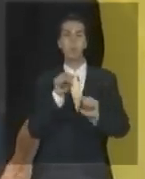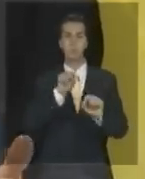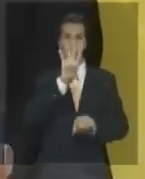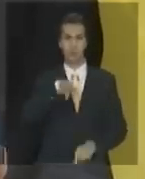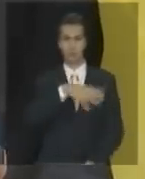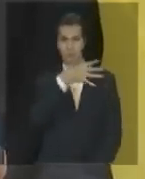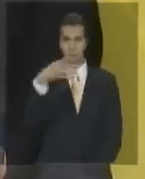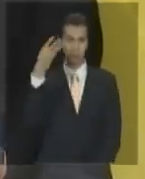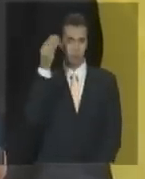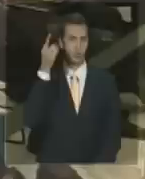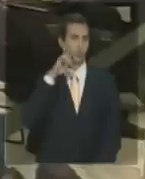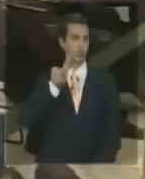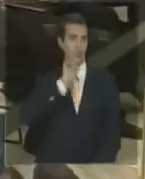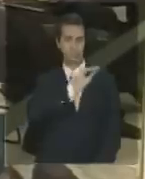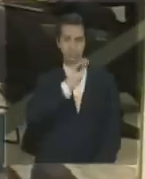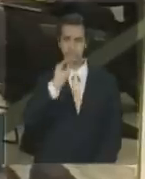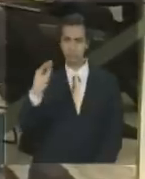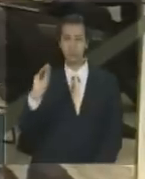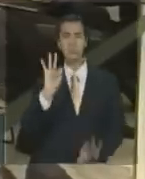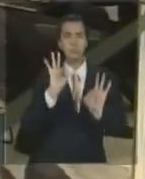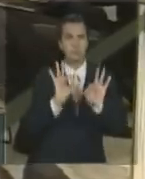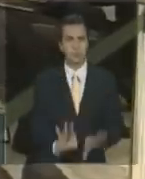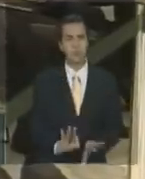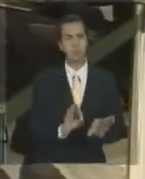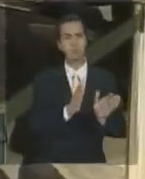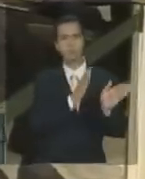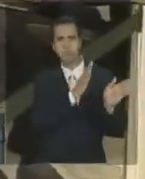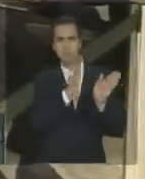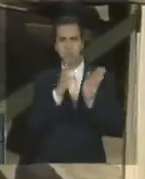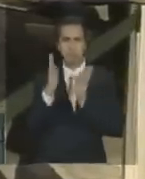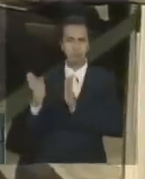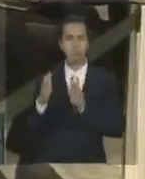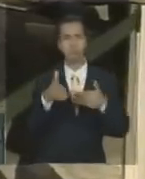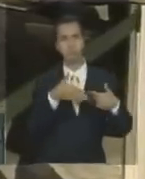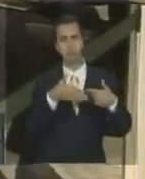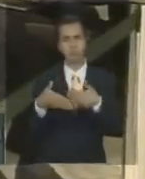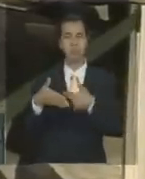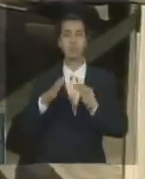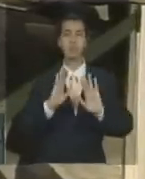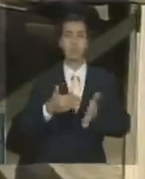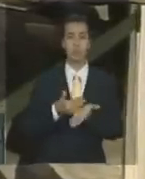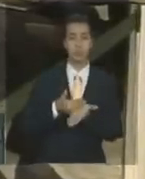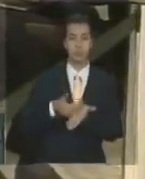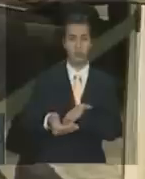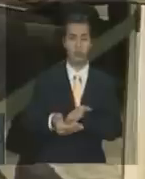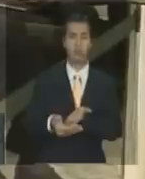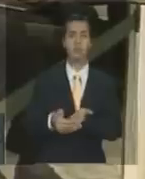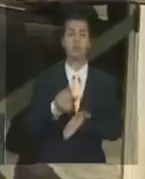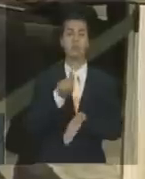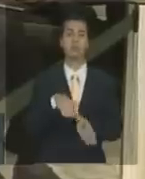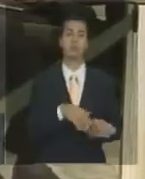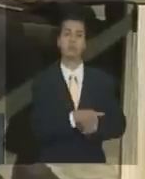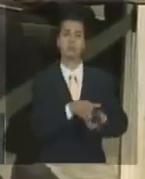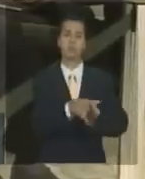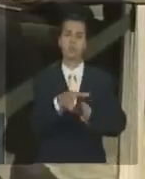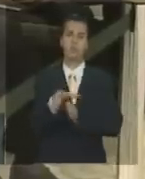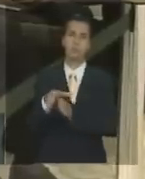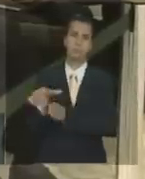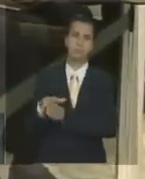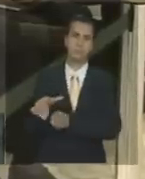e as etapas iniciais, distribuição das orientações